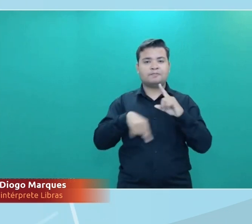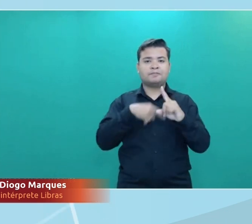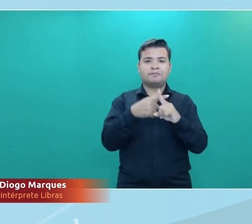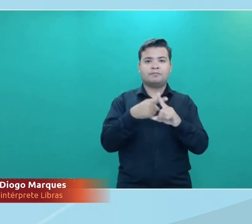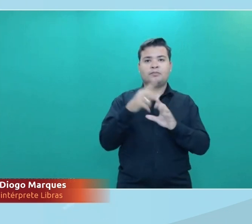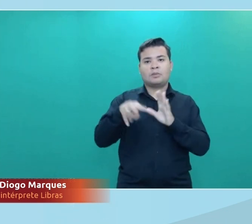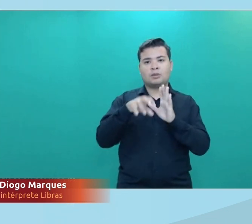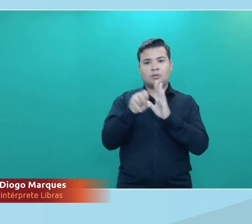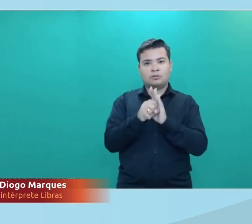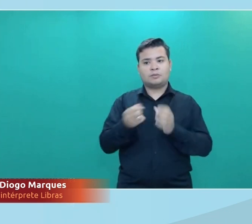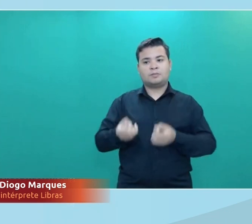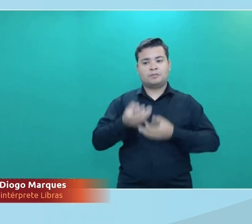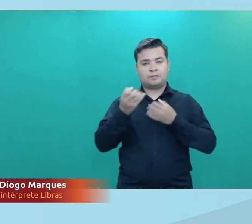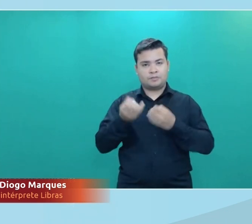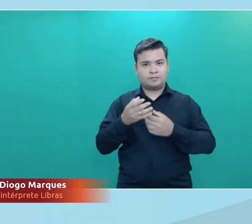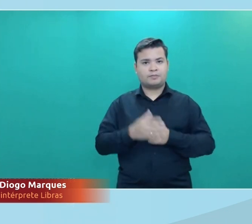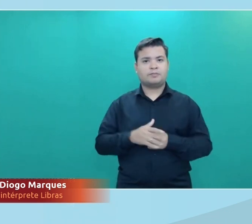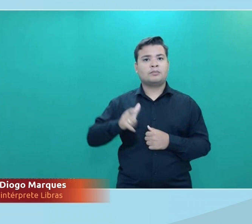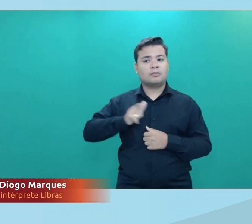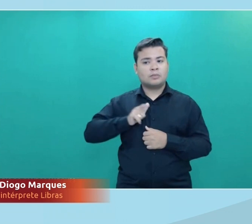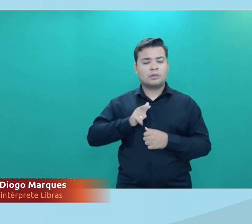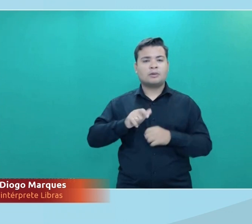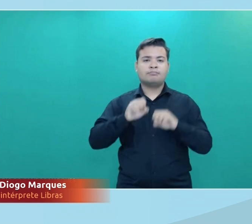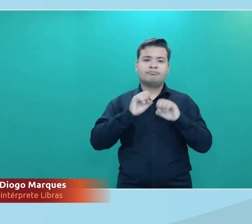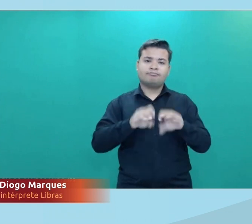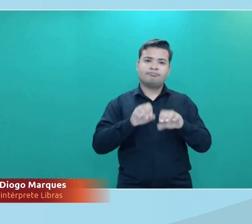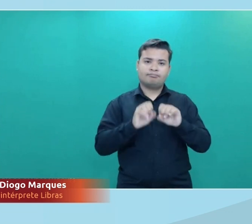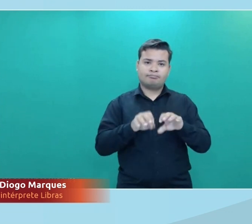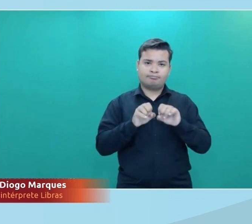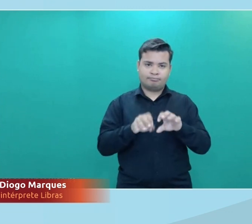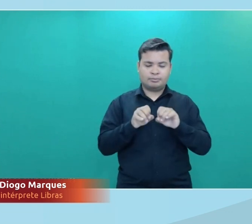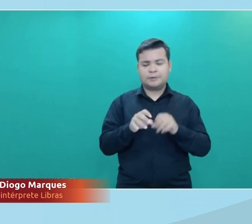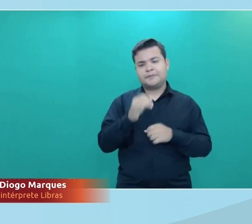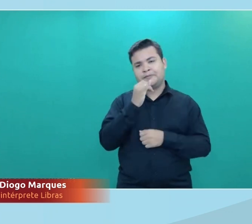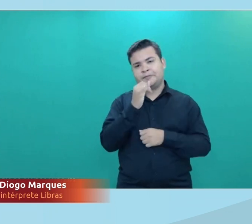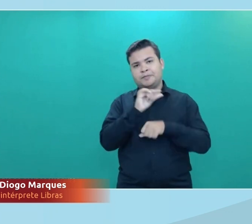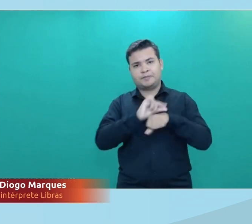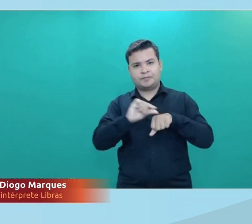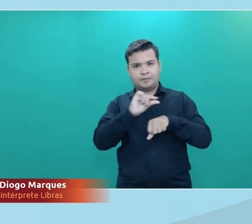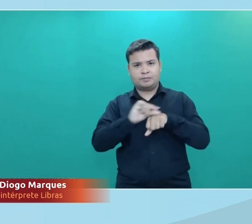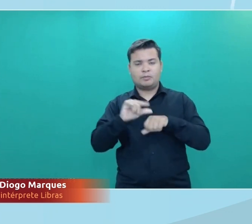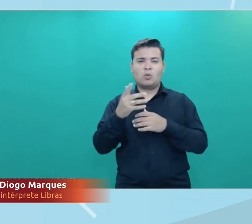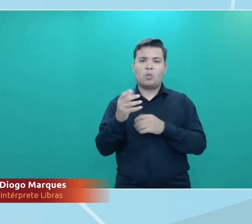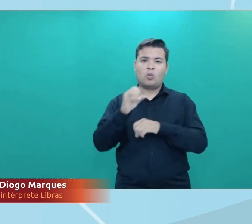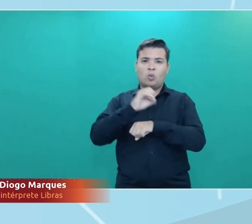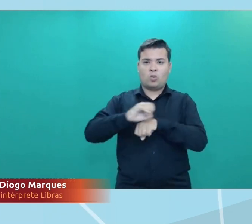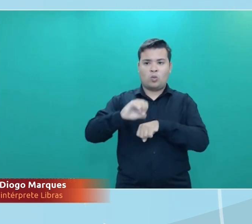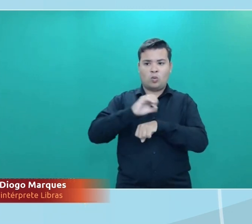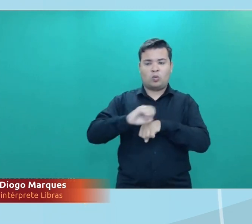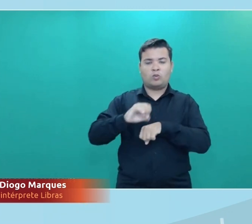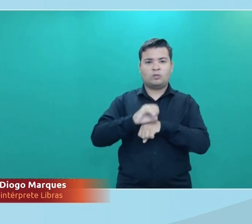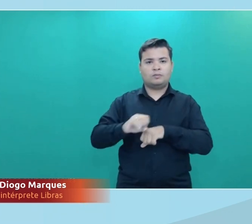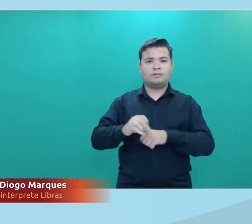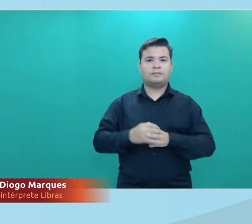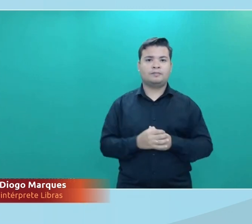vão ministrar atividades formativas, como minicursos ou oficinas